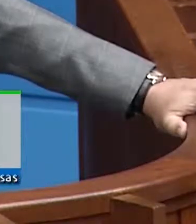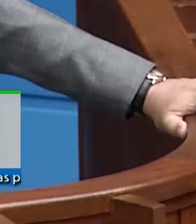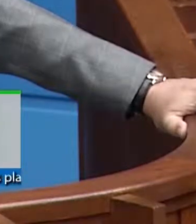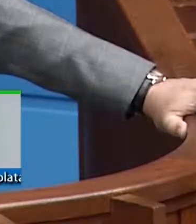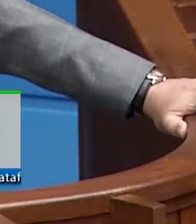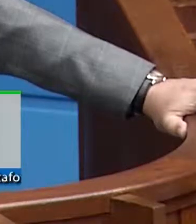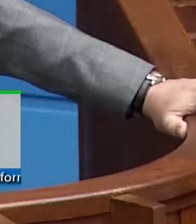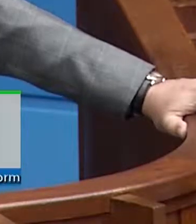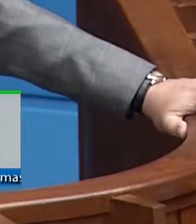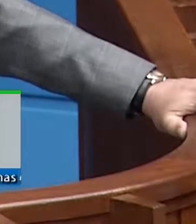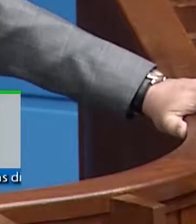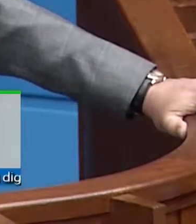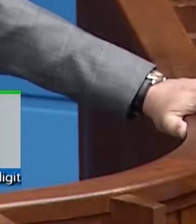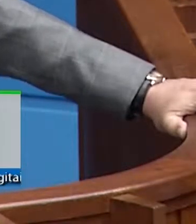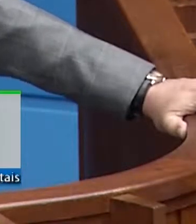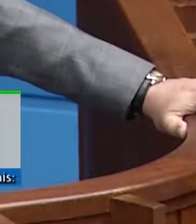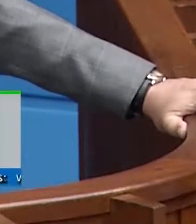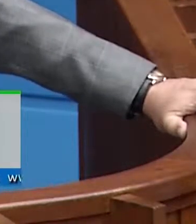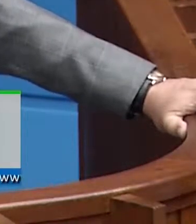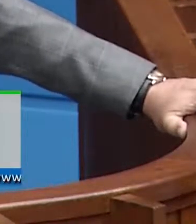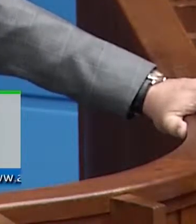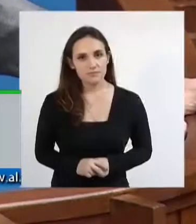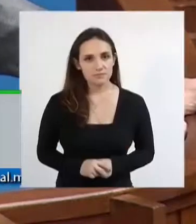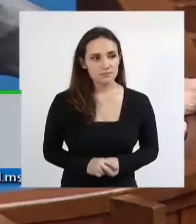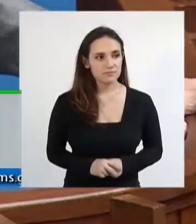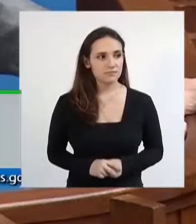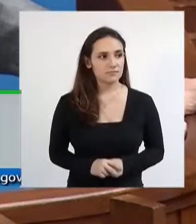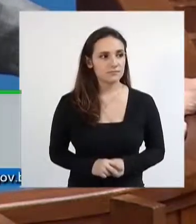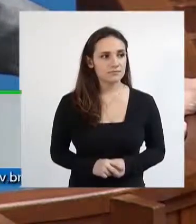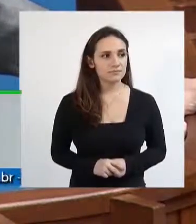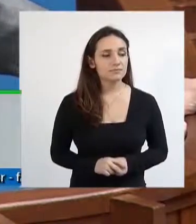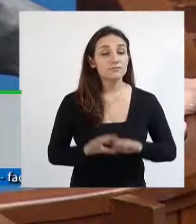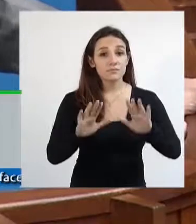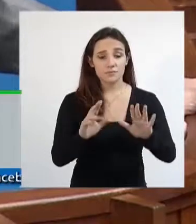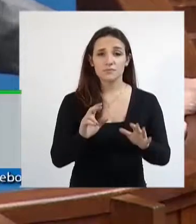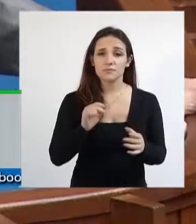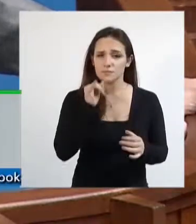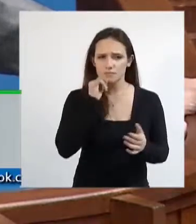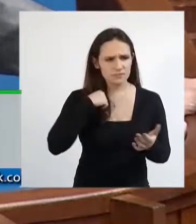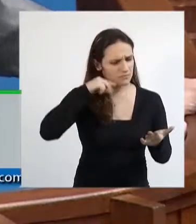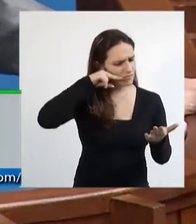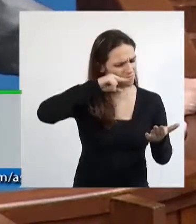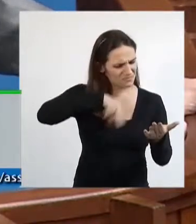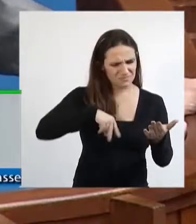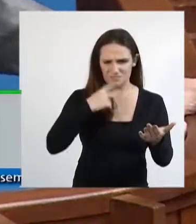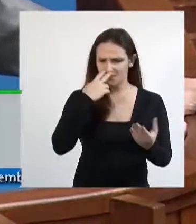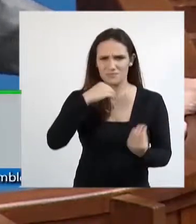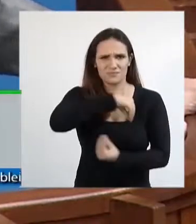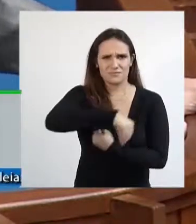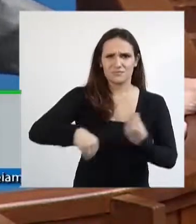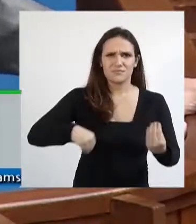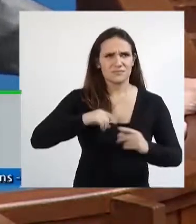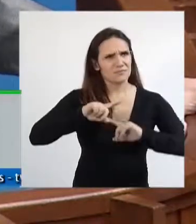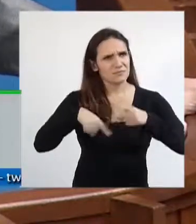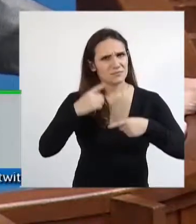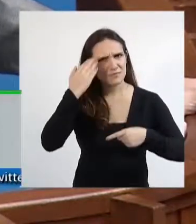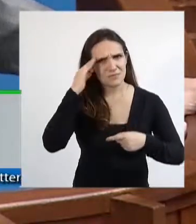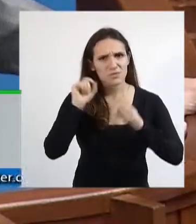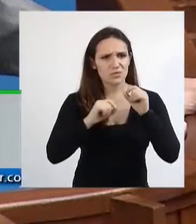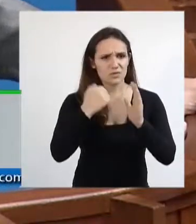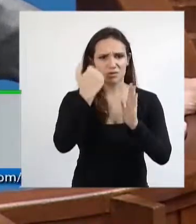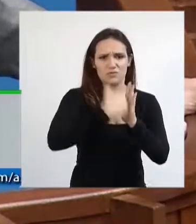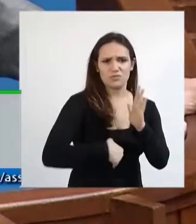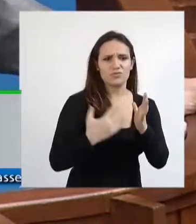do relator, é um rolando lero sem tamanho para poder, no final, entender que deveria ser aplicado um índice menor. Não